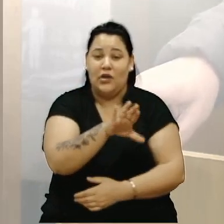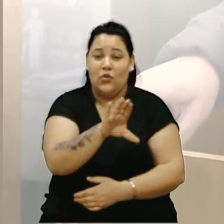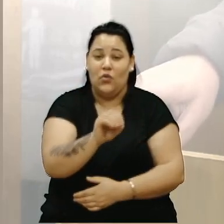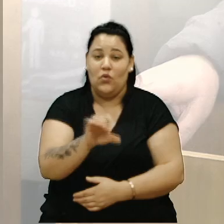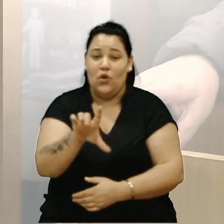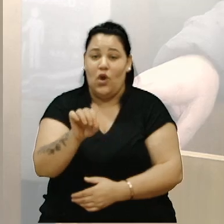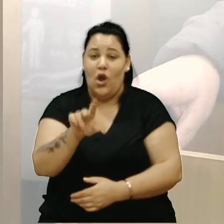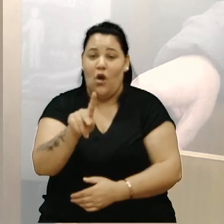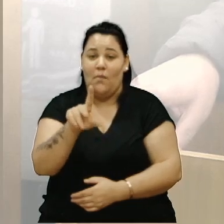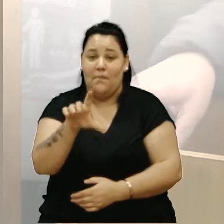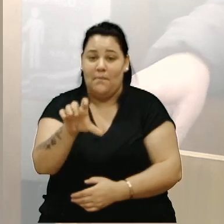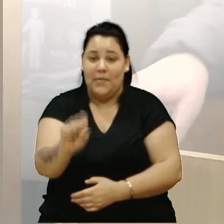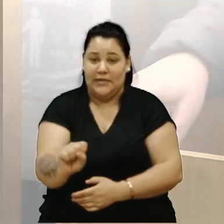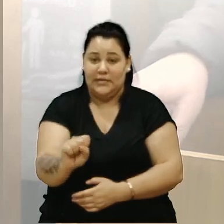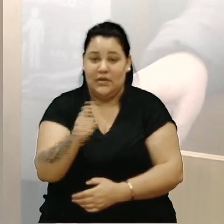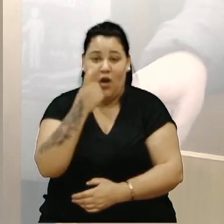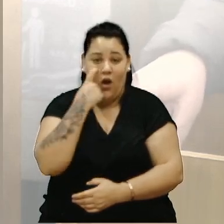Lopes.